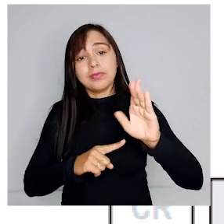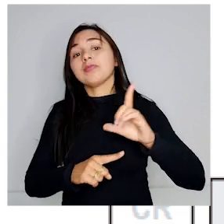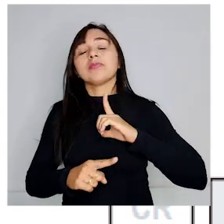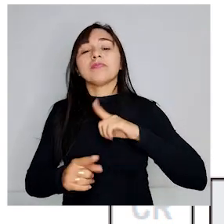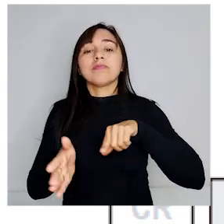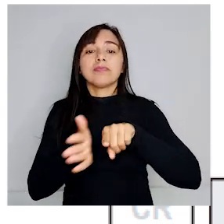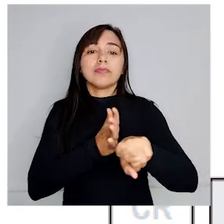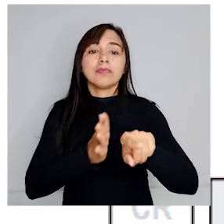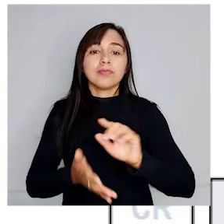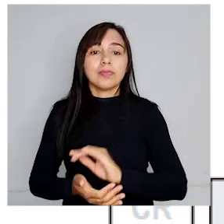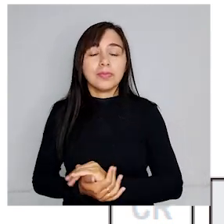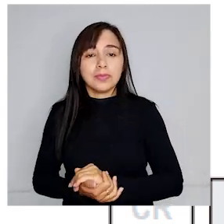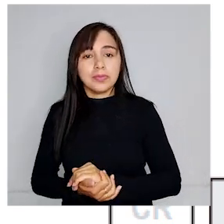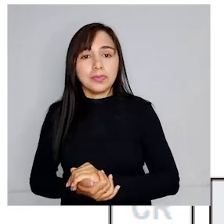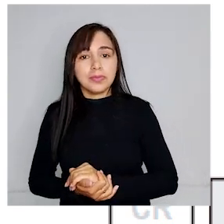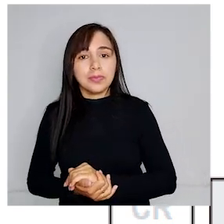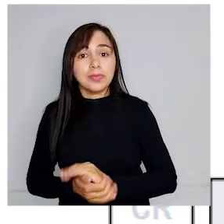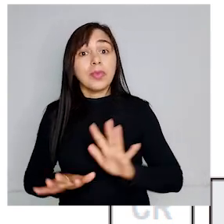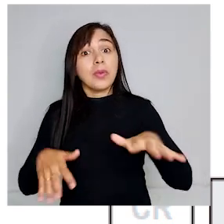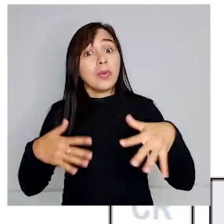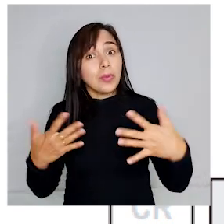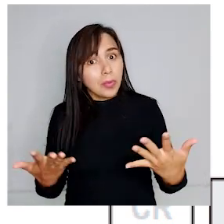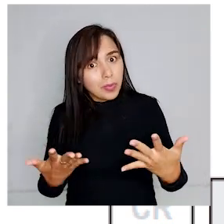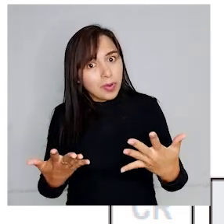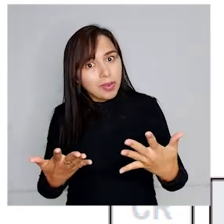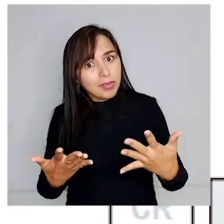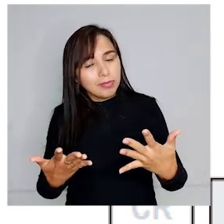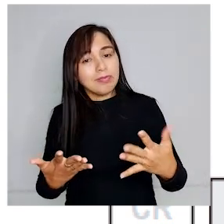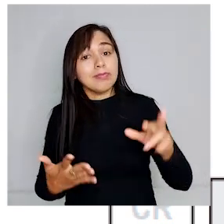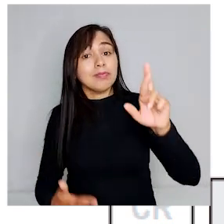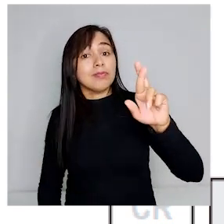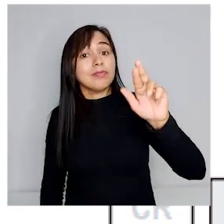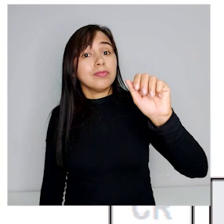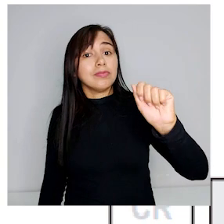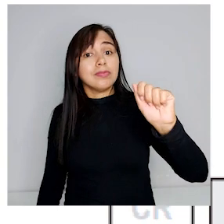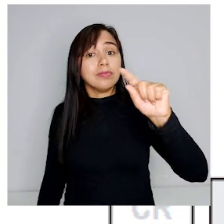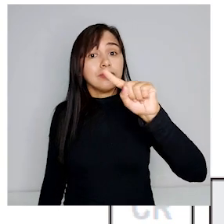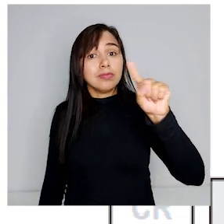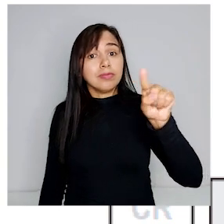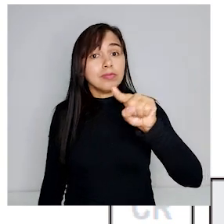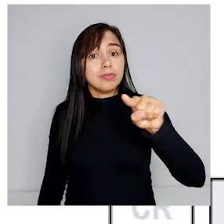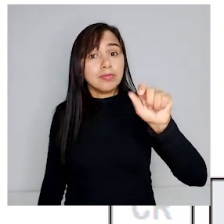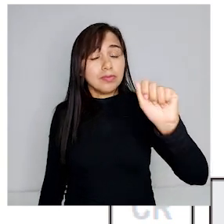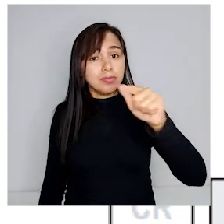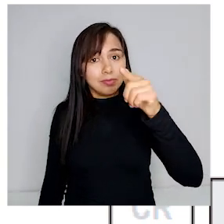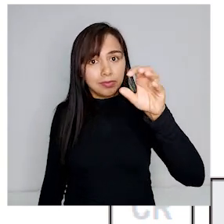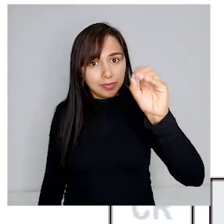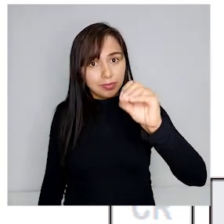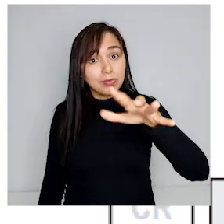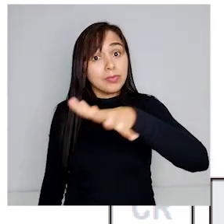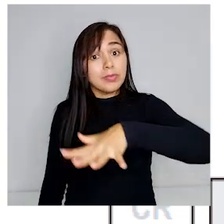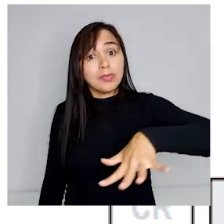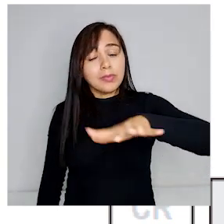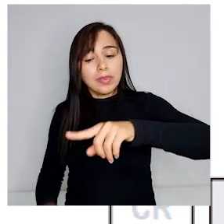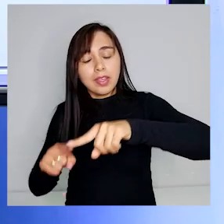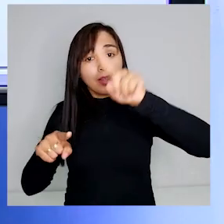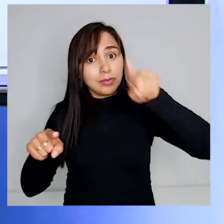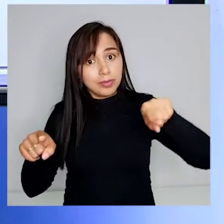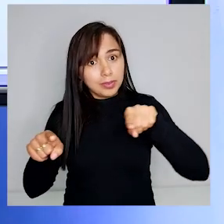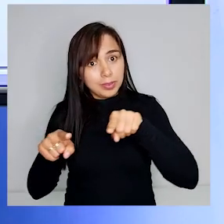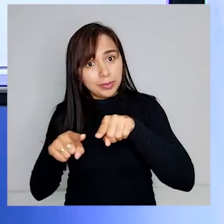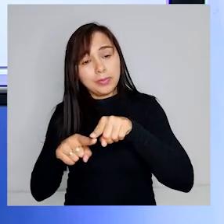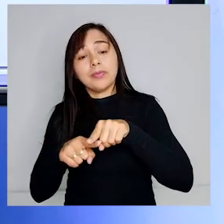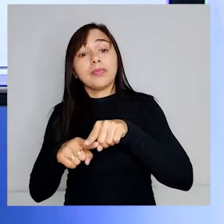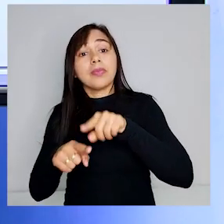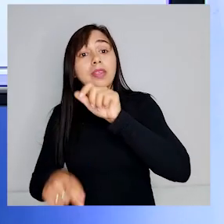tem o seguinte questionamento: qual é a razão entre as áreas dos triângulos APR, então